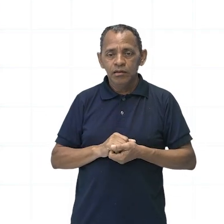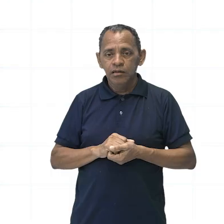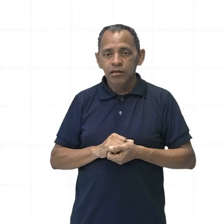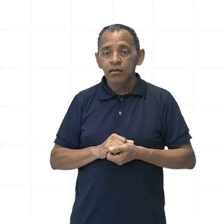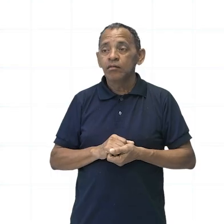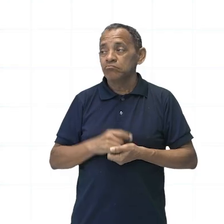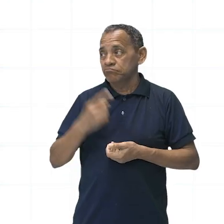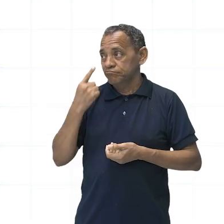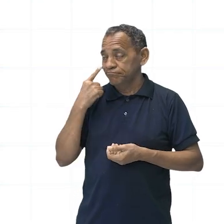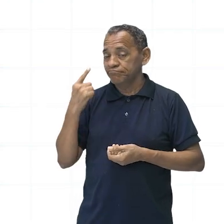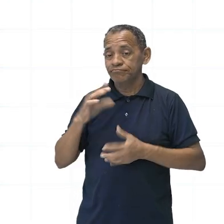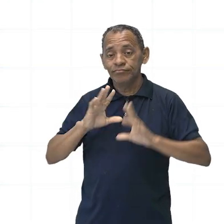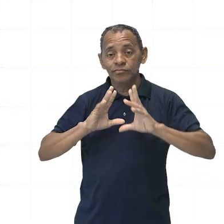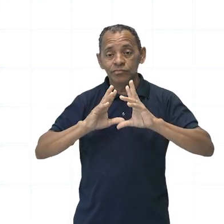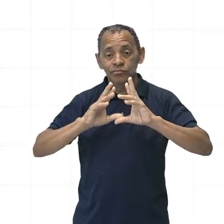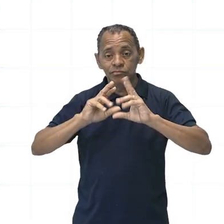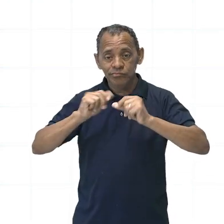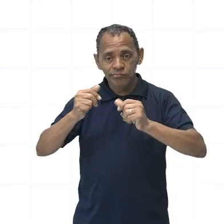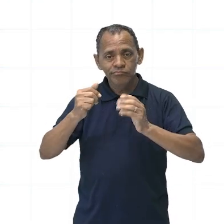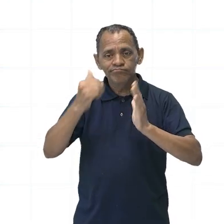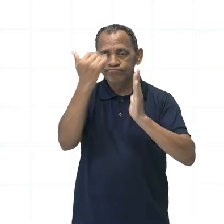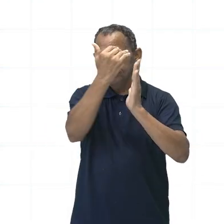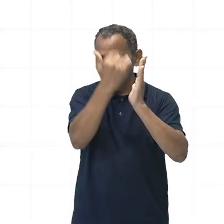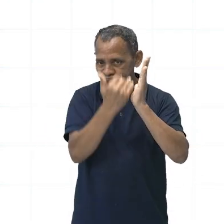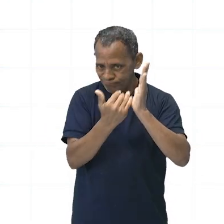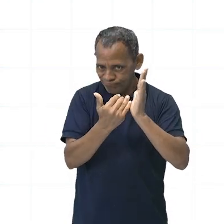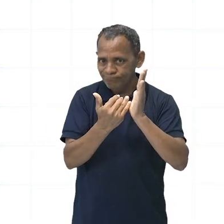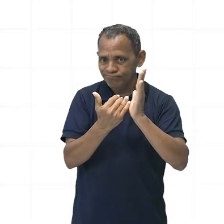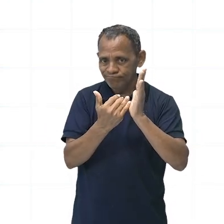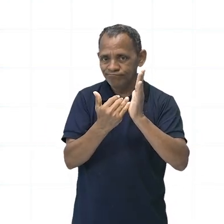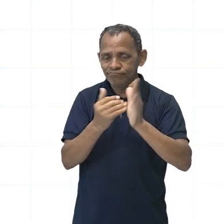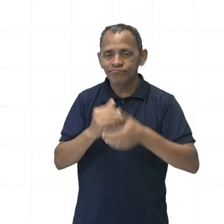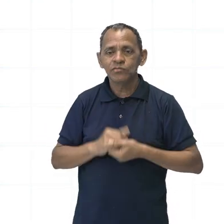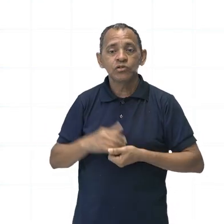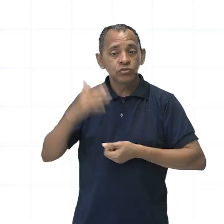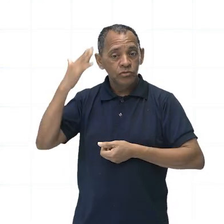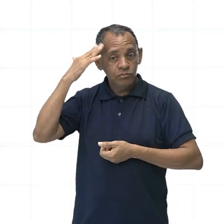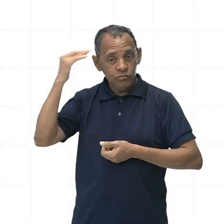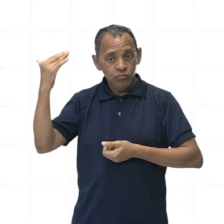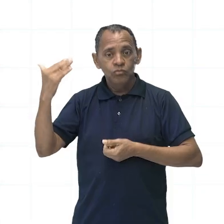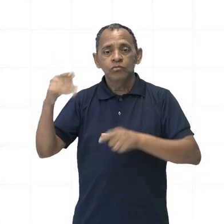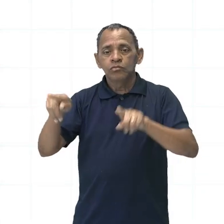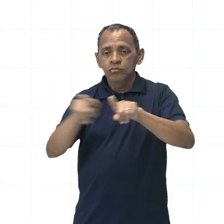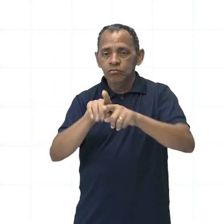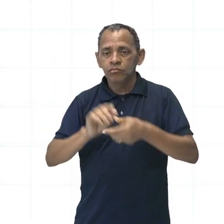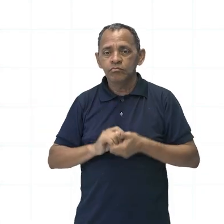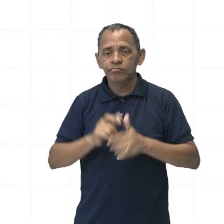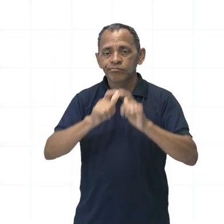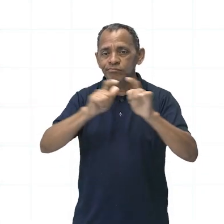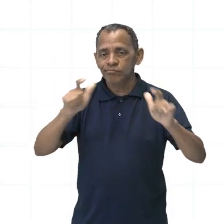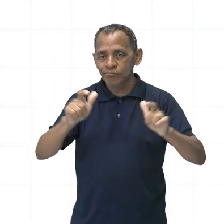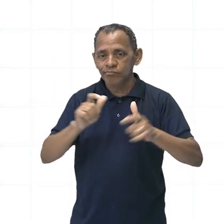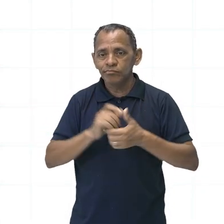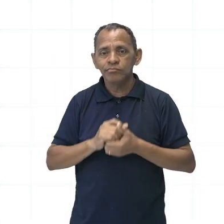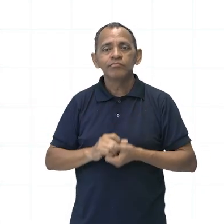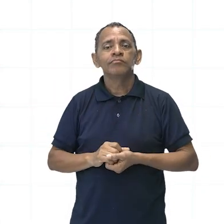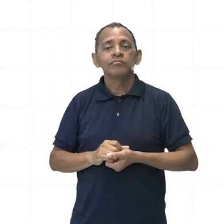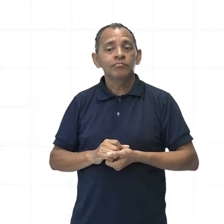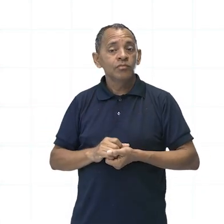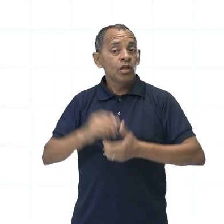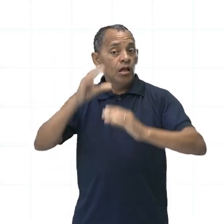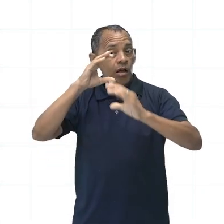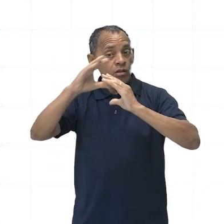Então, todos esses são rappers super conhecidos, a maioria deles são cantores